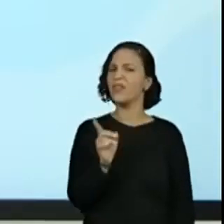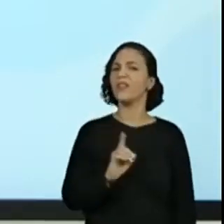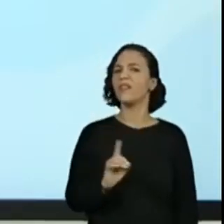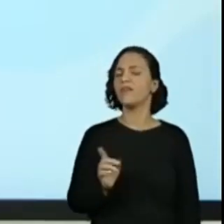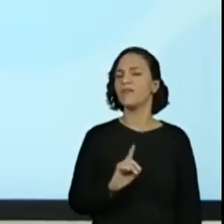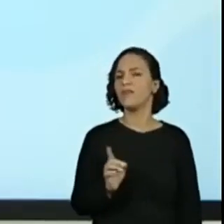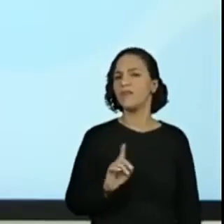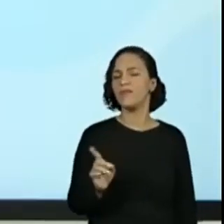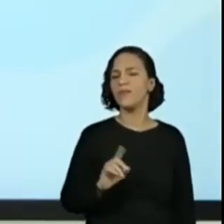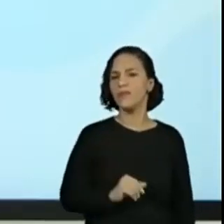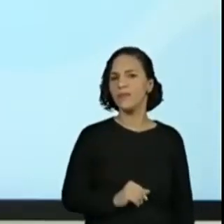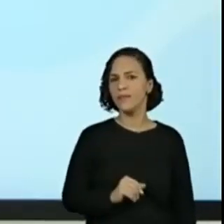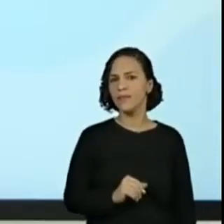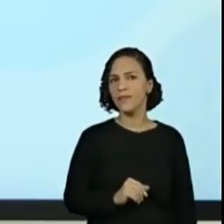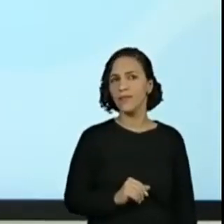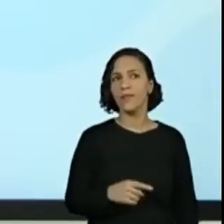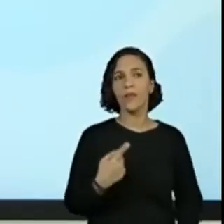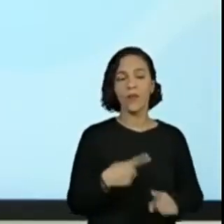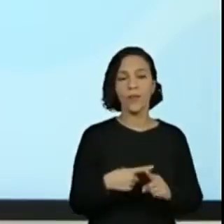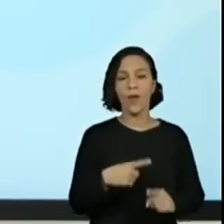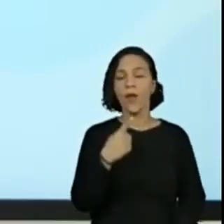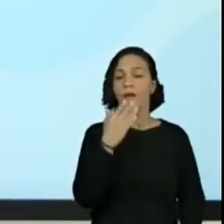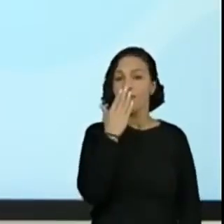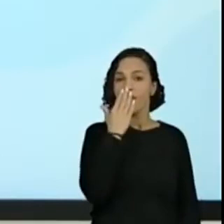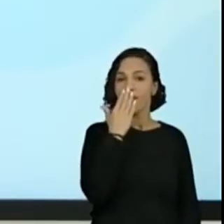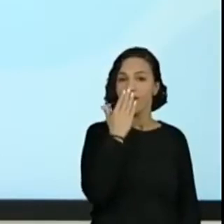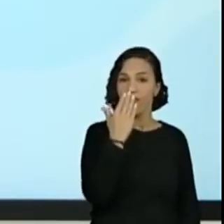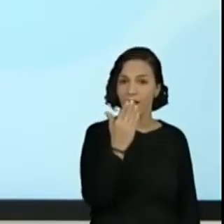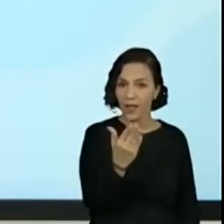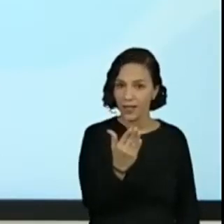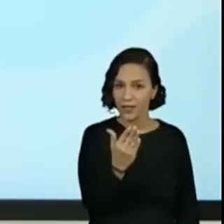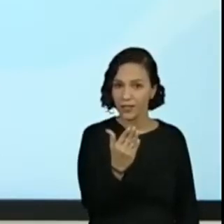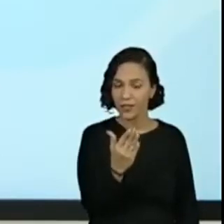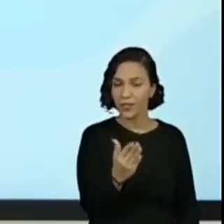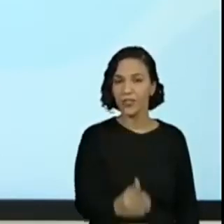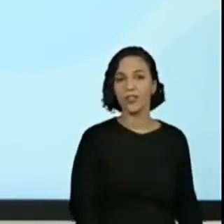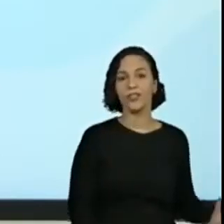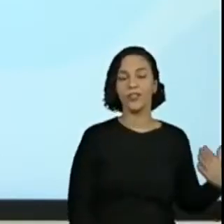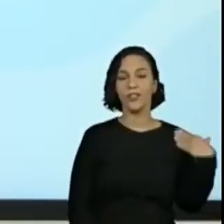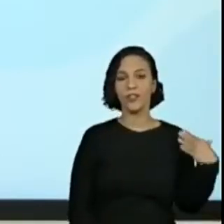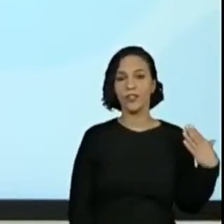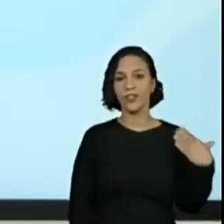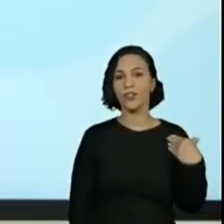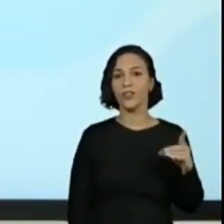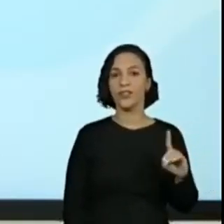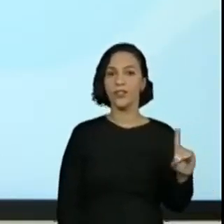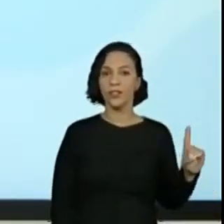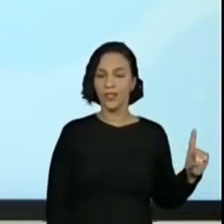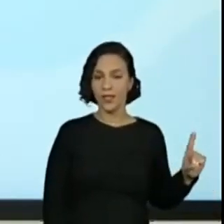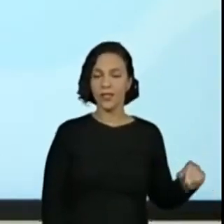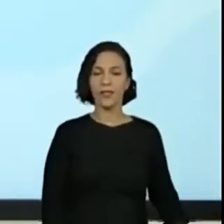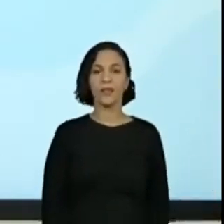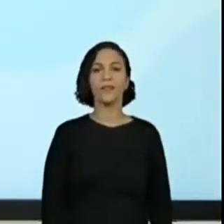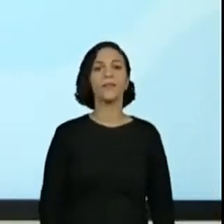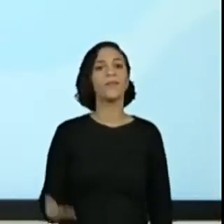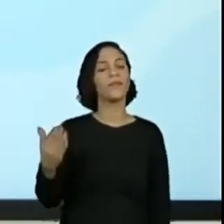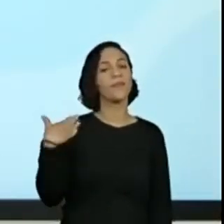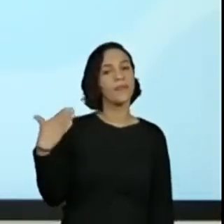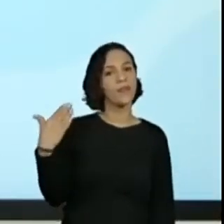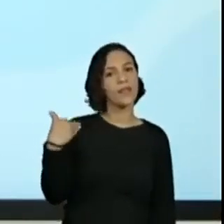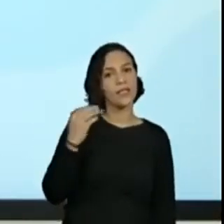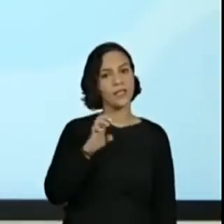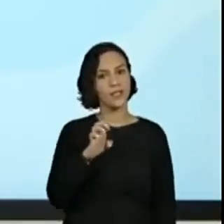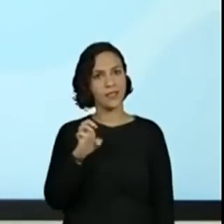gente teve aqui, ó. Em frente, direita. Depois o quê?